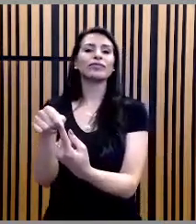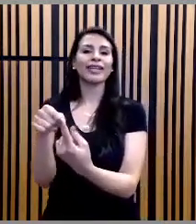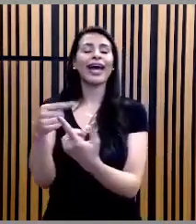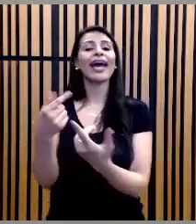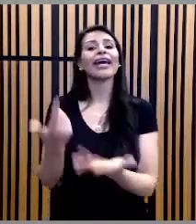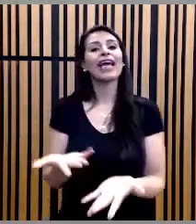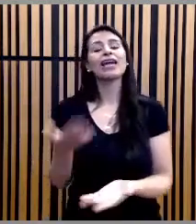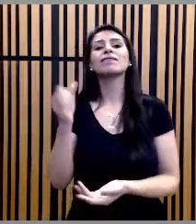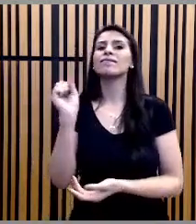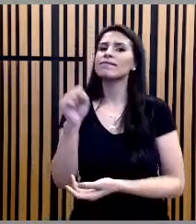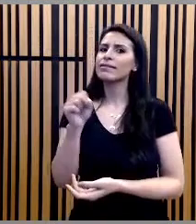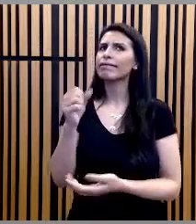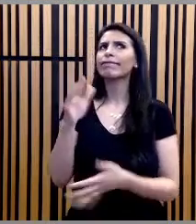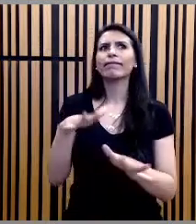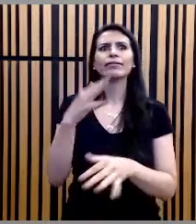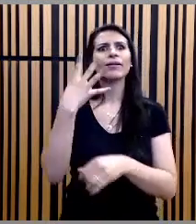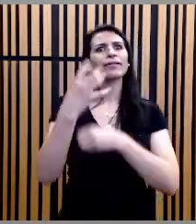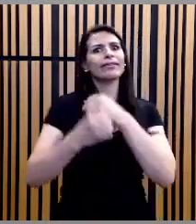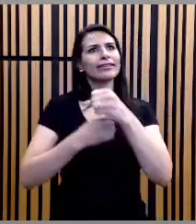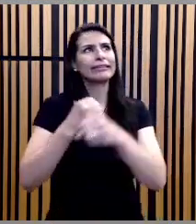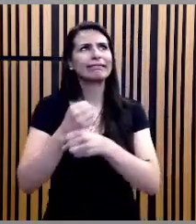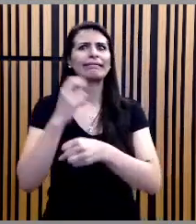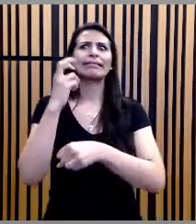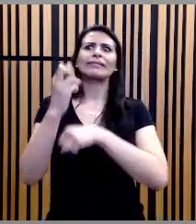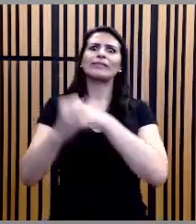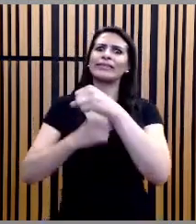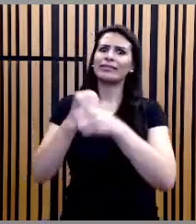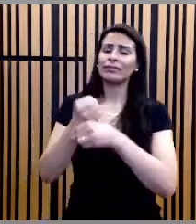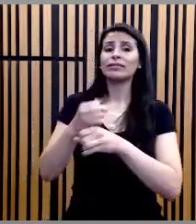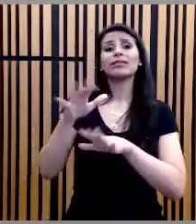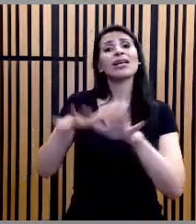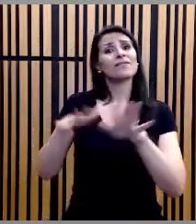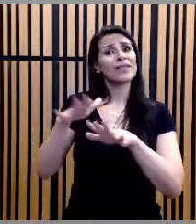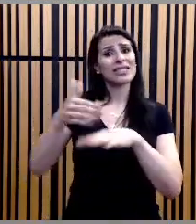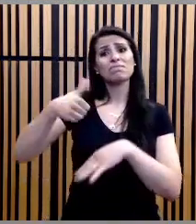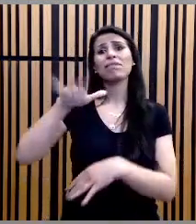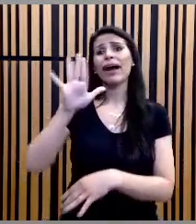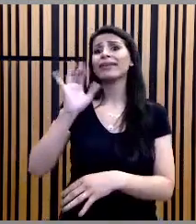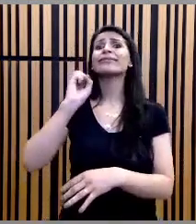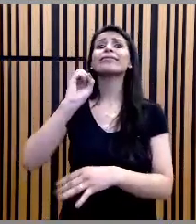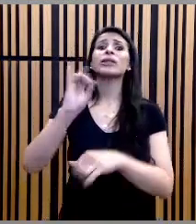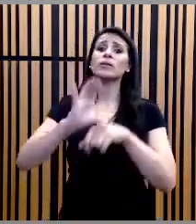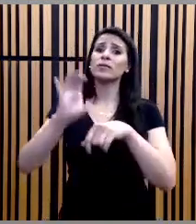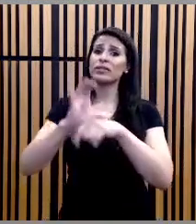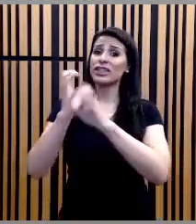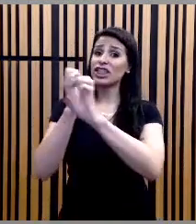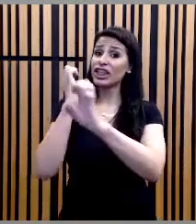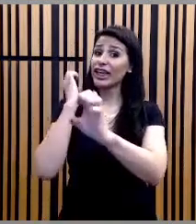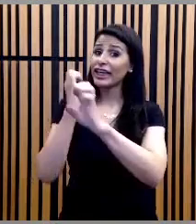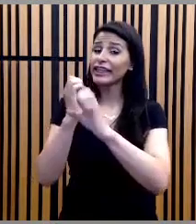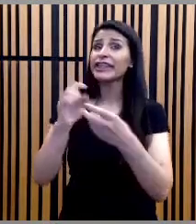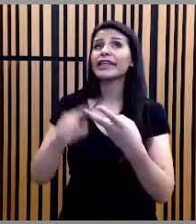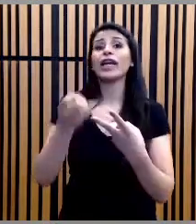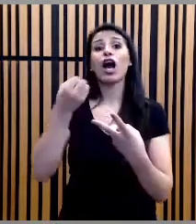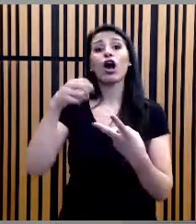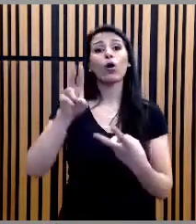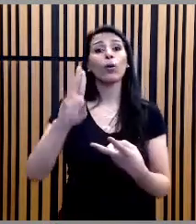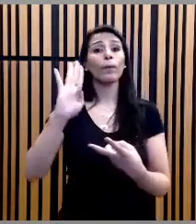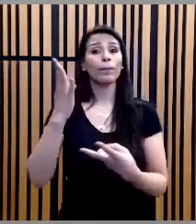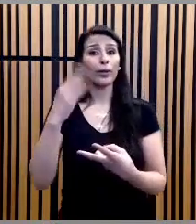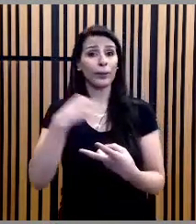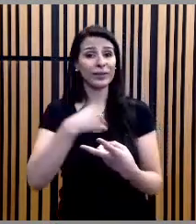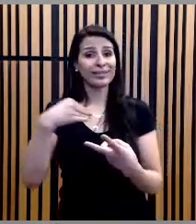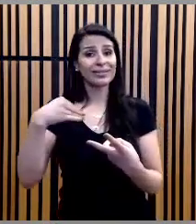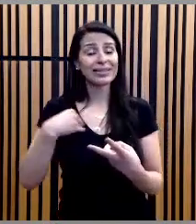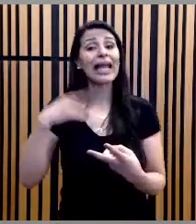sim, 4 anos, 5 anos, muitas vezes mais quem vai fazer uma engenharia daqui a pouco, quem está pensando numa biomedicina, né, que já